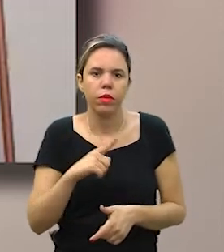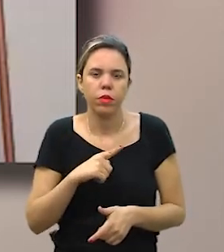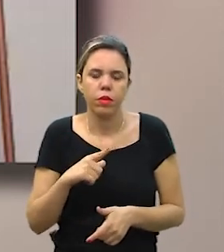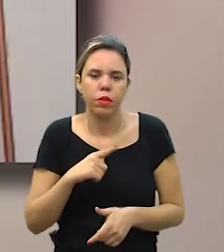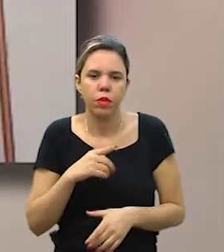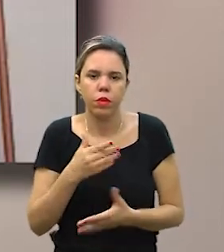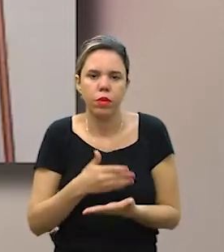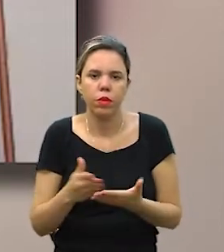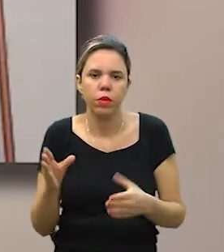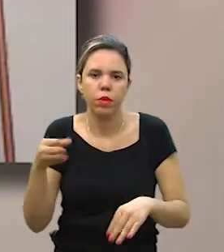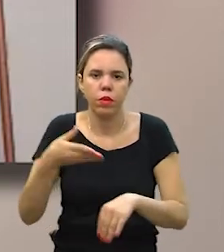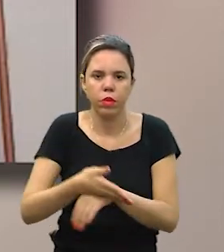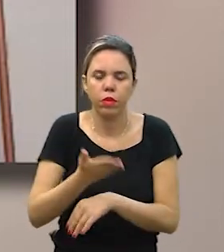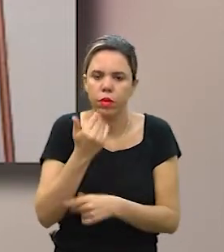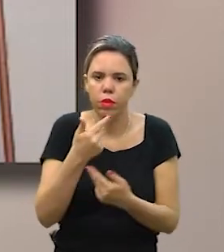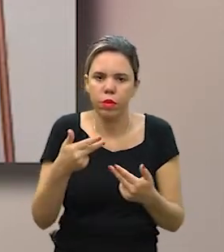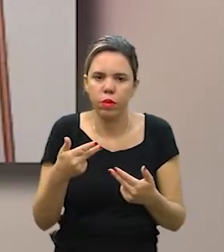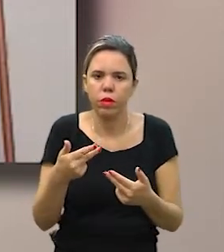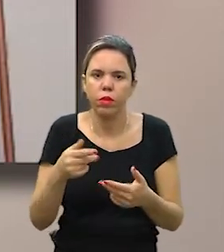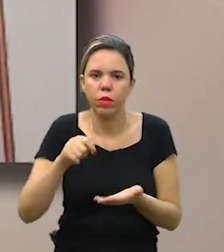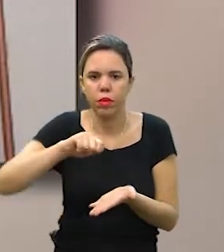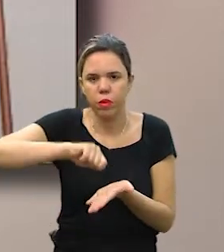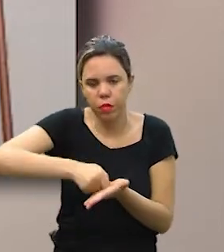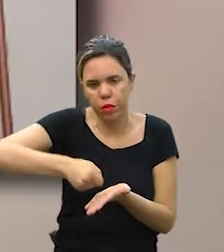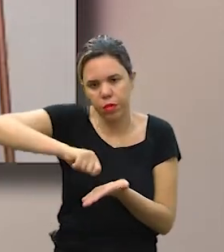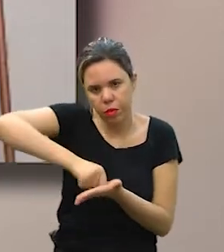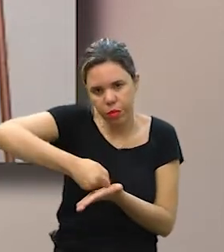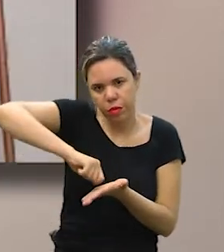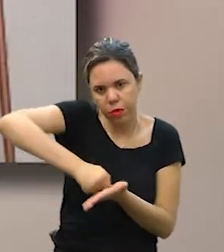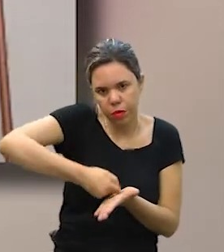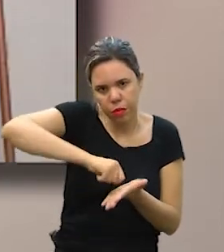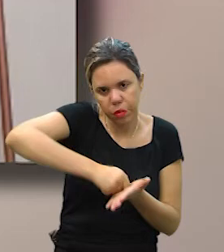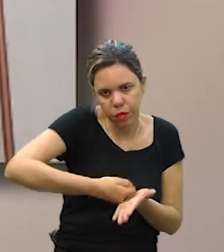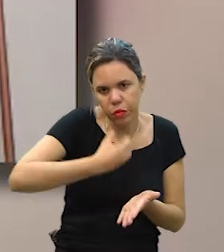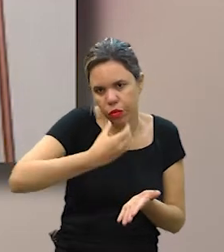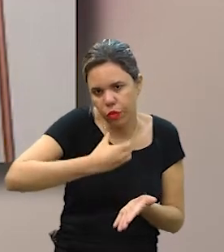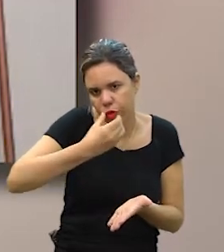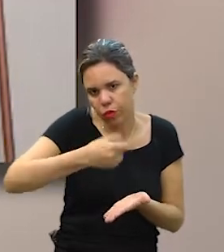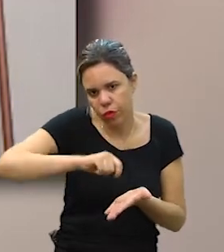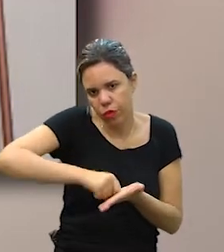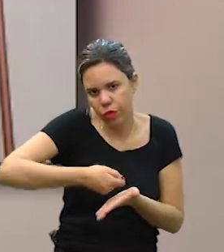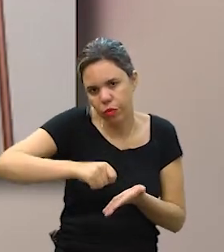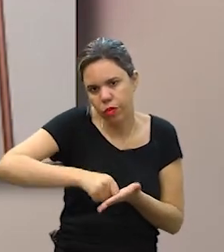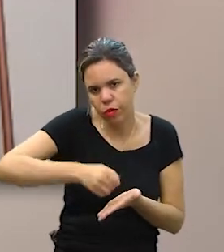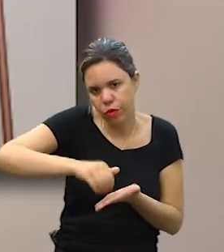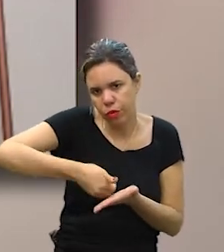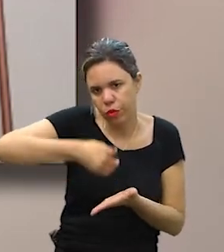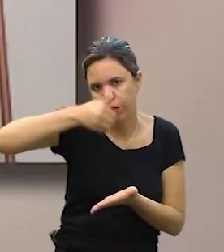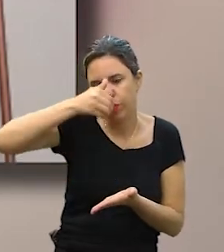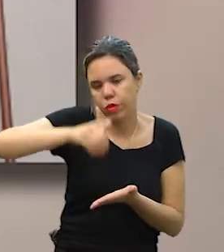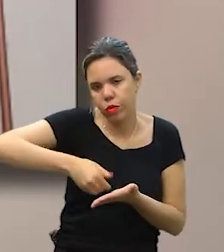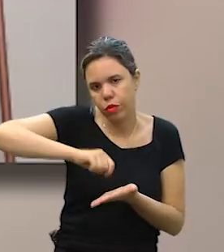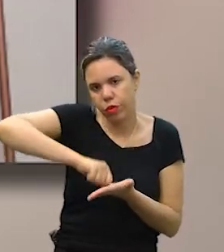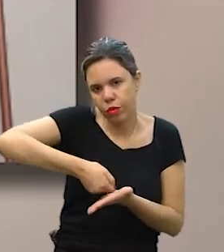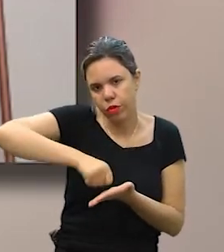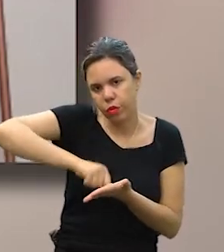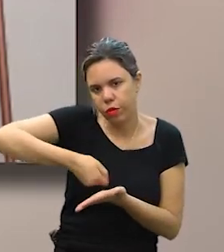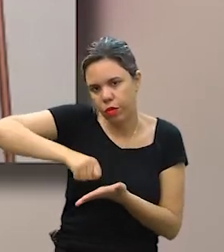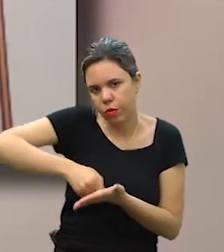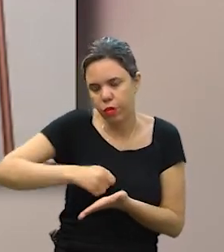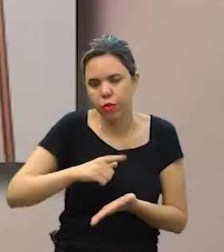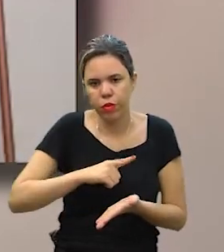você insere os alimentos amassadinhos no garfo, a fruta, a papa